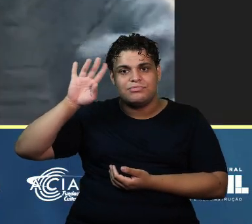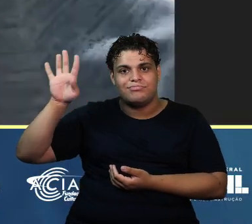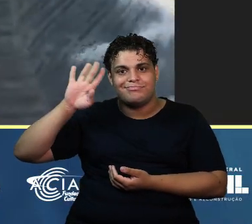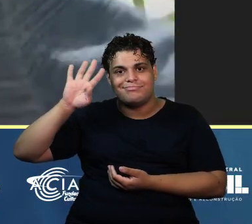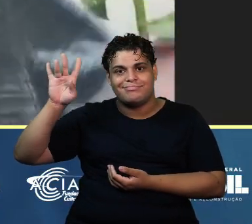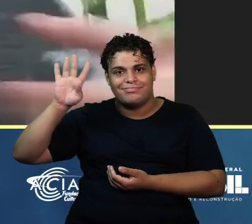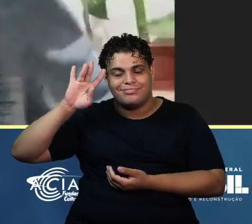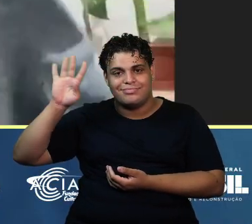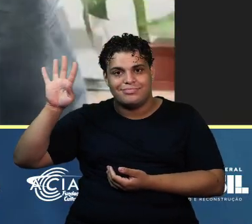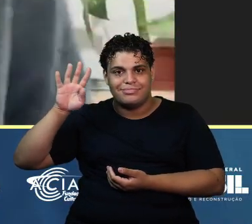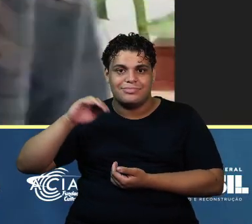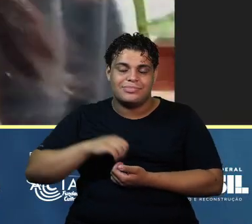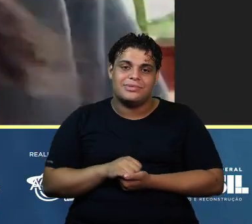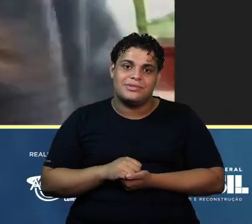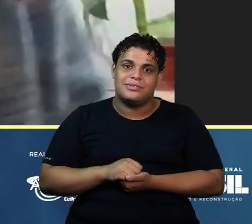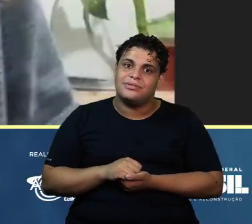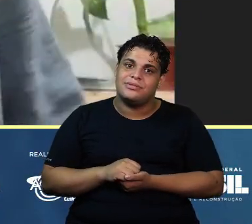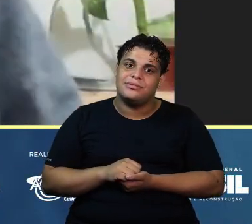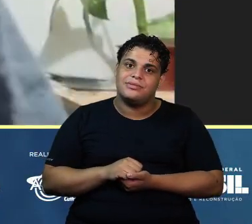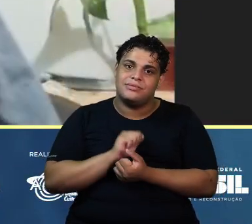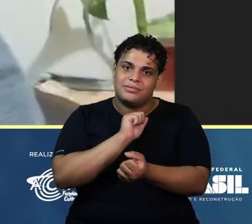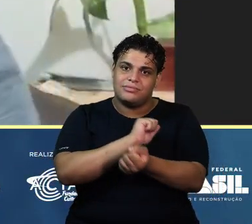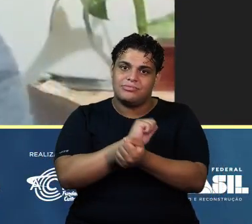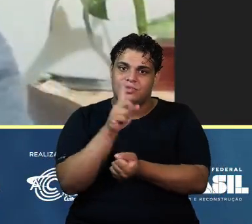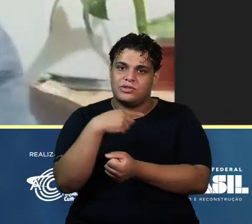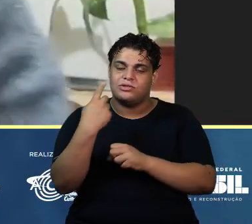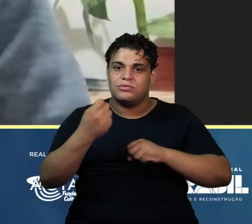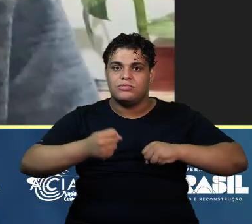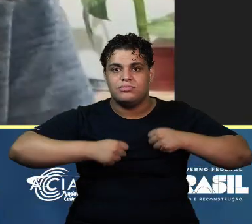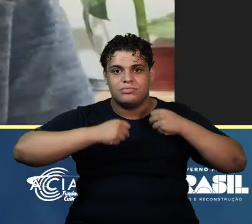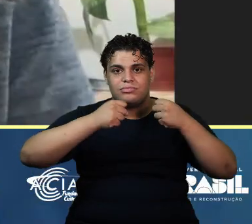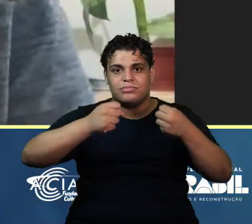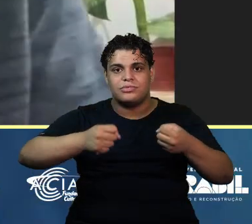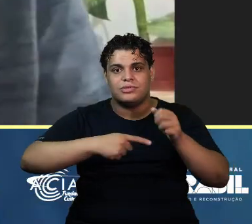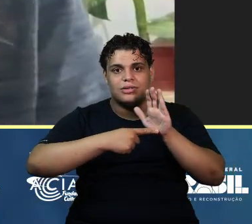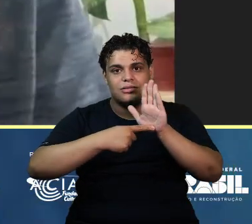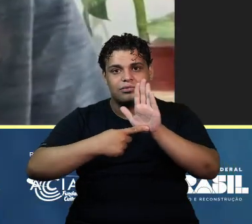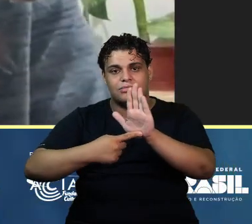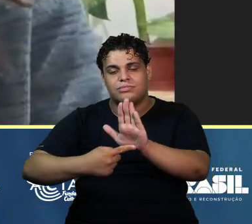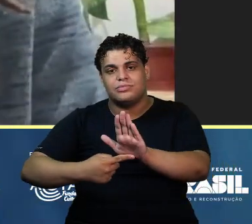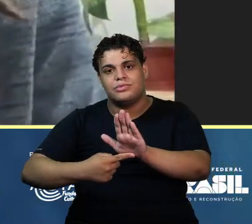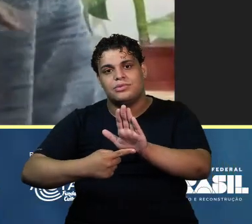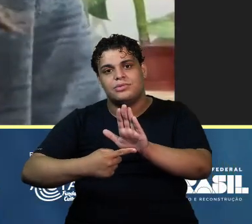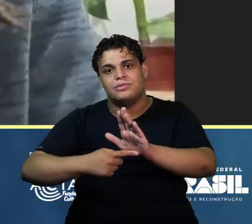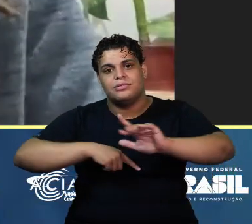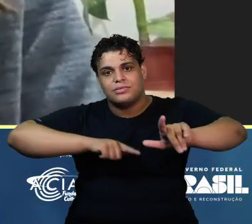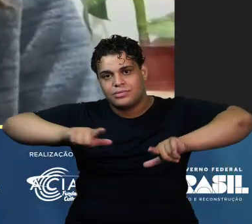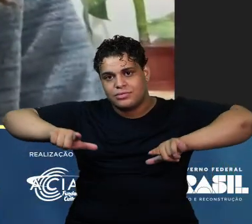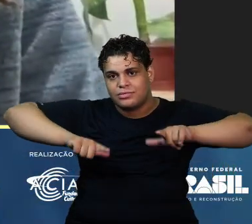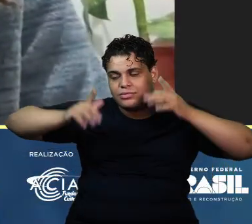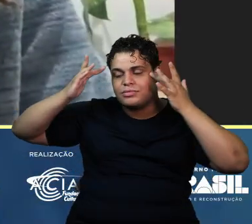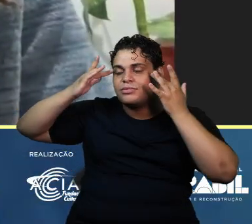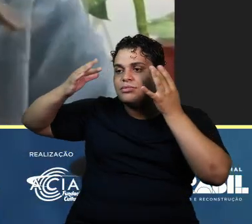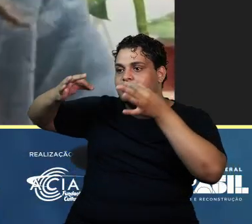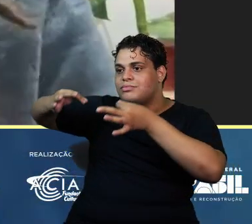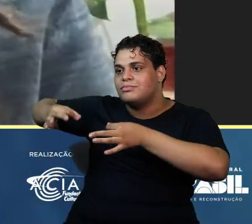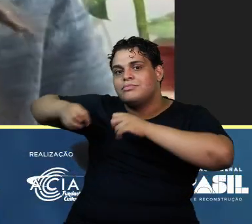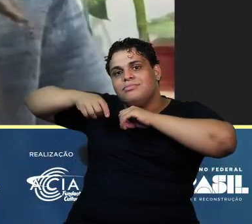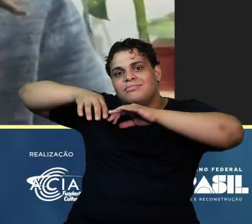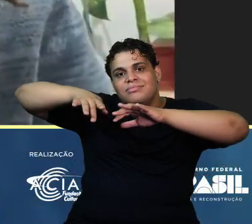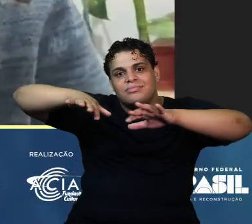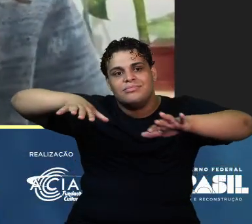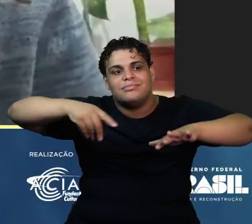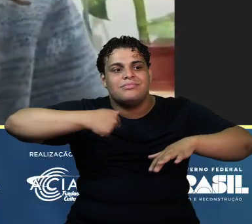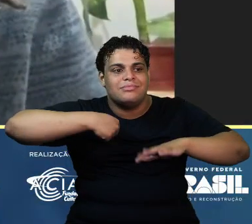espero que a gente possa também cada vez mais poder somar esse trabalho aí de conscientização e me